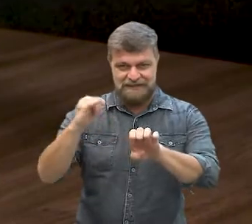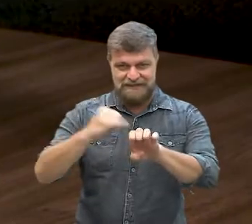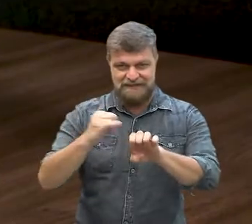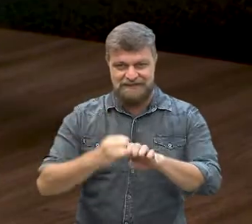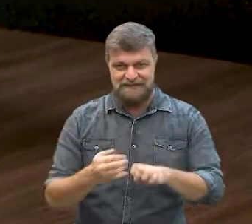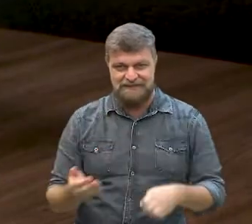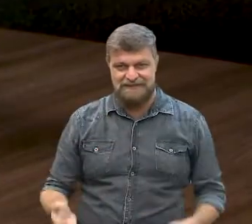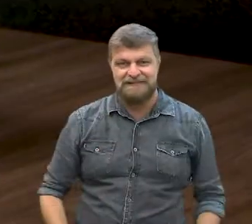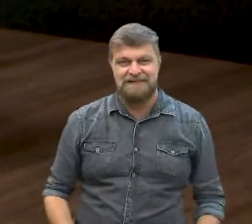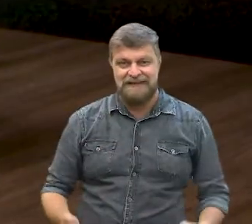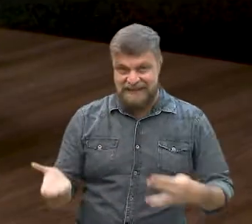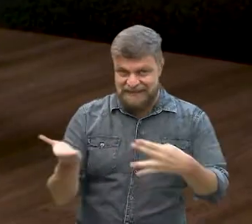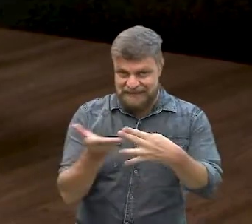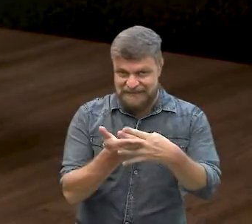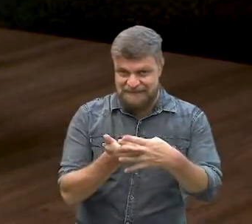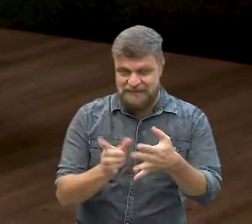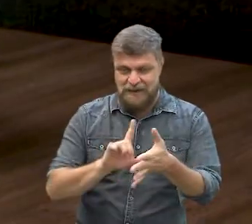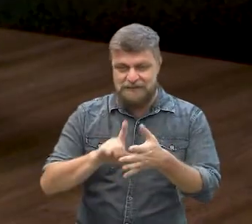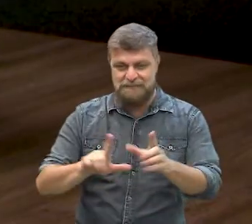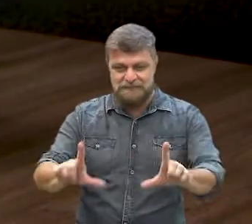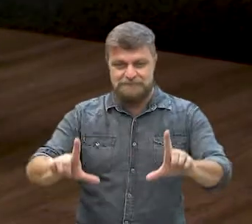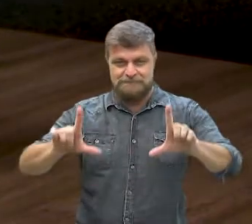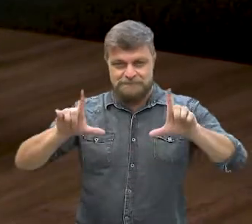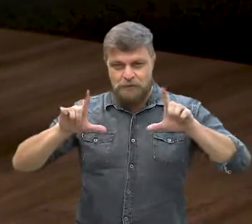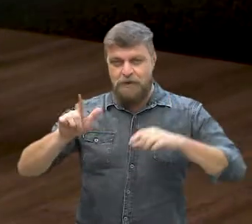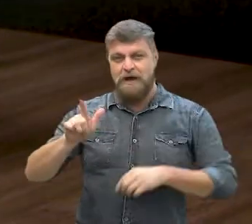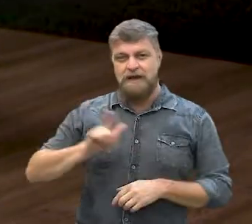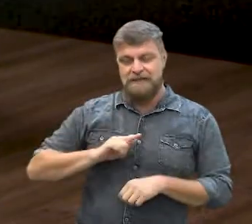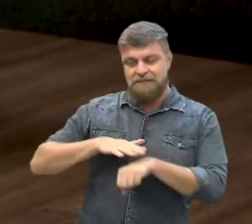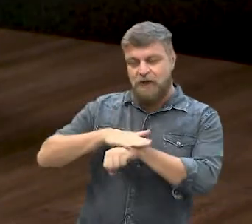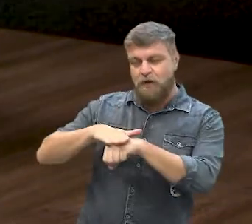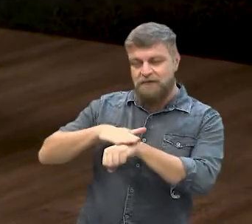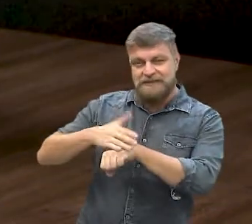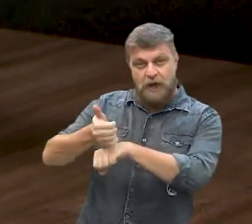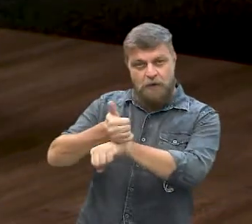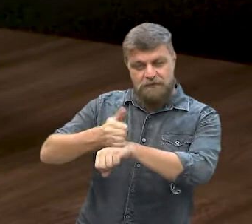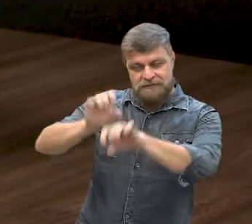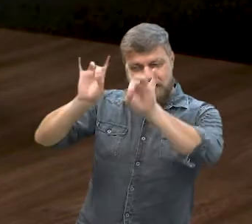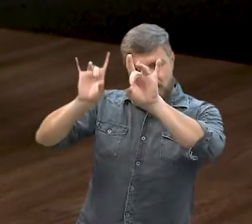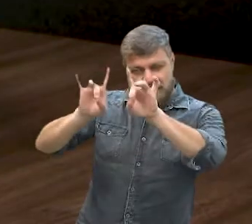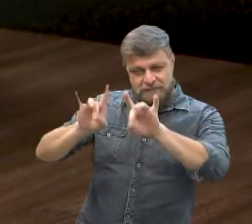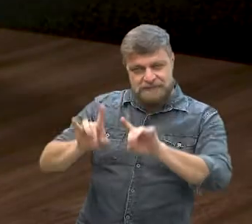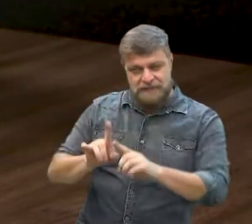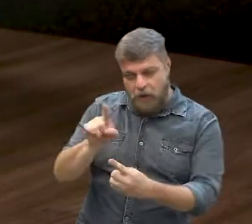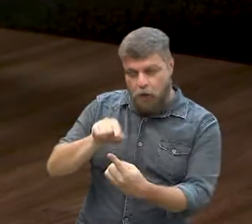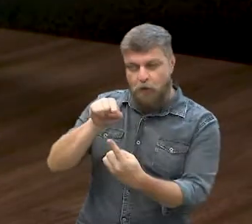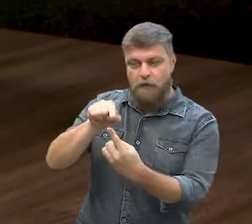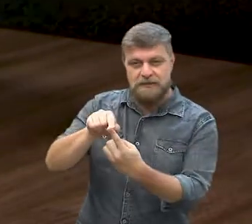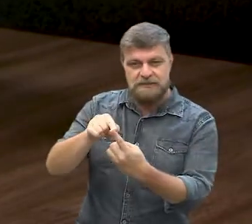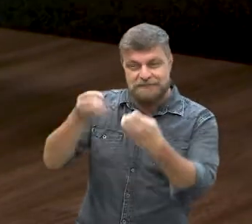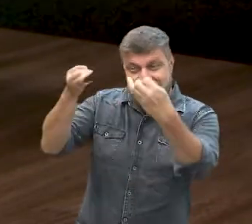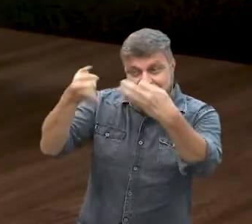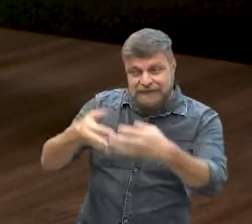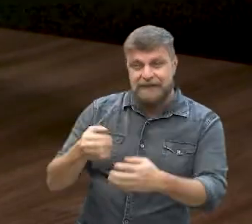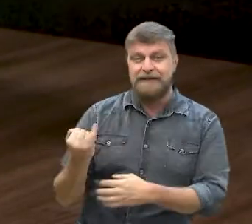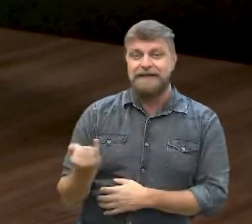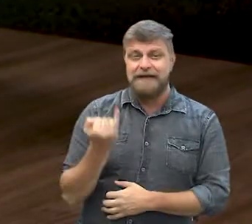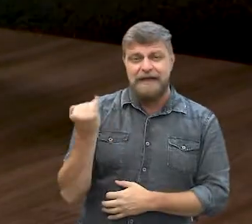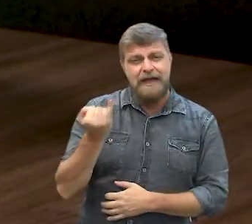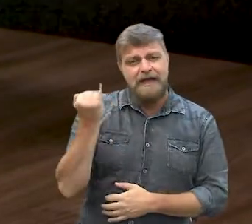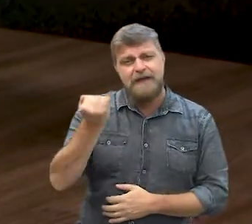Empreendedor vai para o próximo bloco. Na sequência, a gente vai falar com um especialista, justamente, que vai falar como